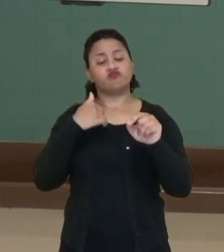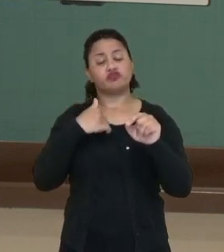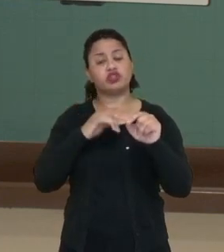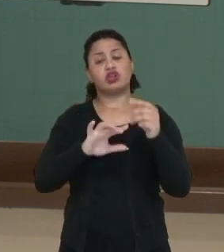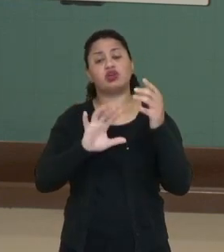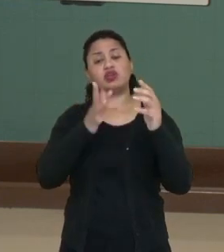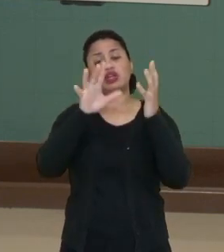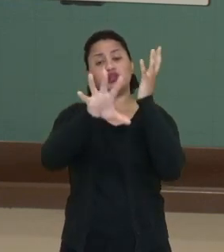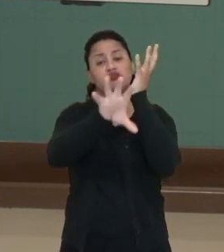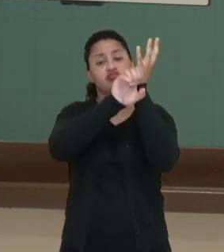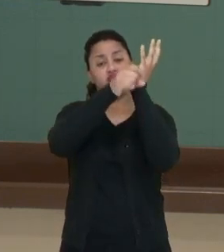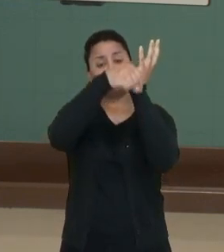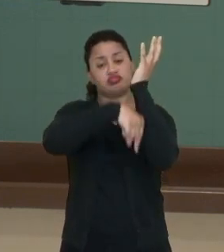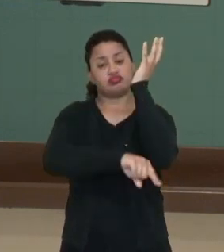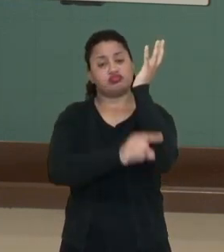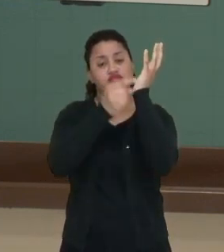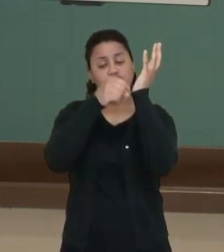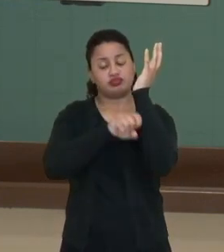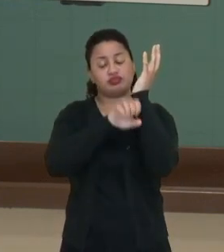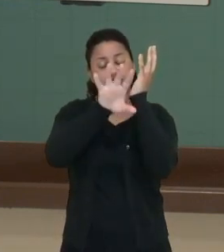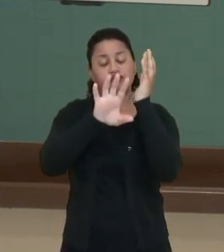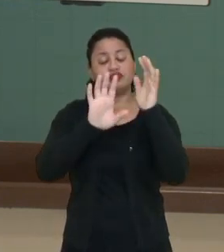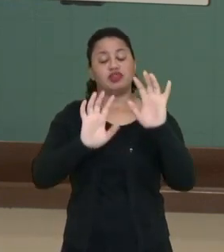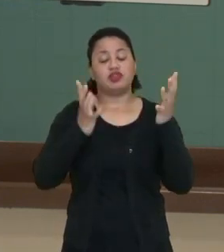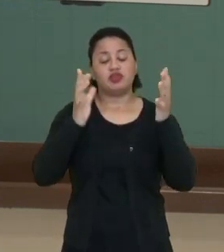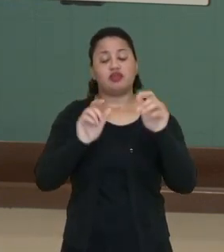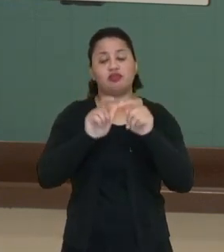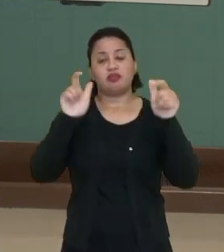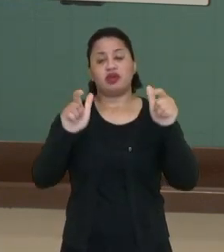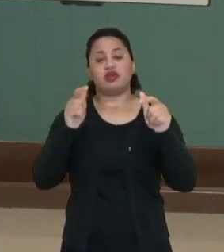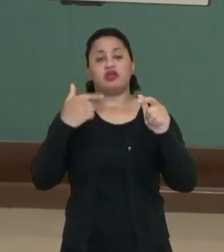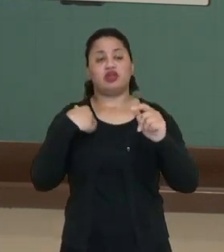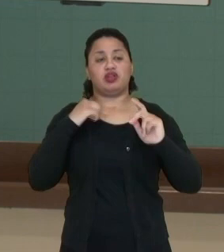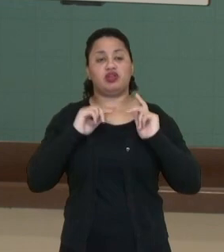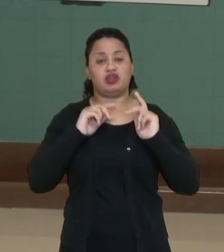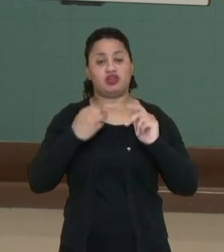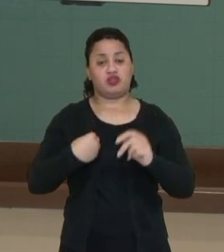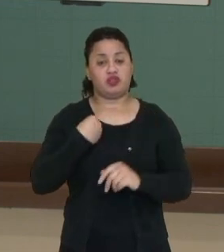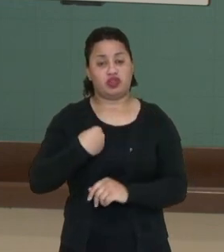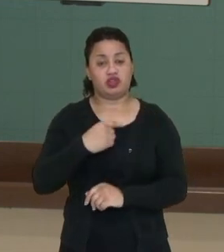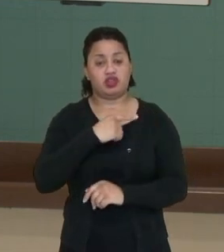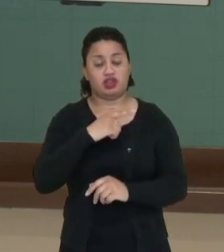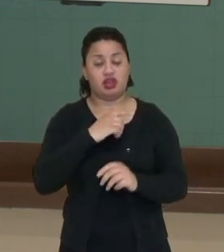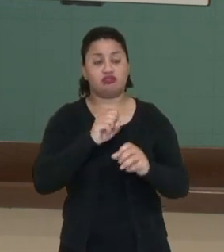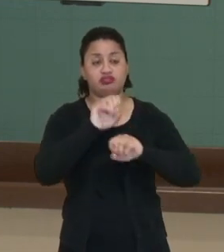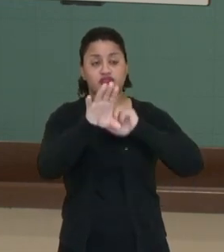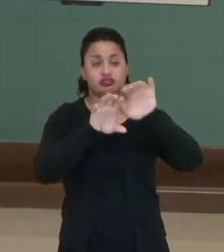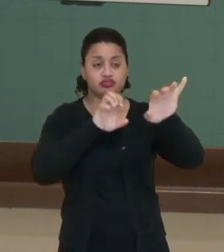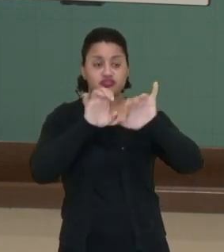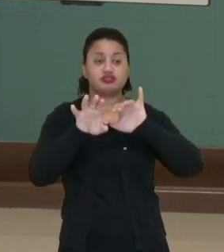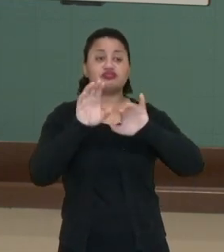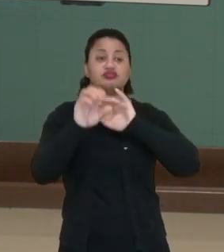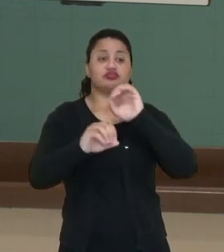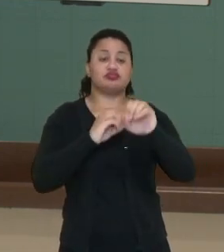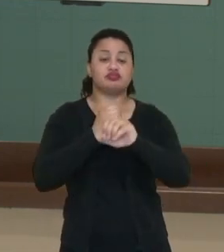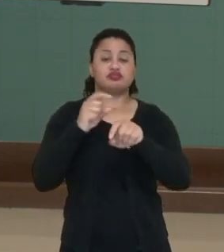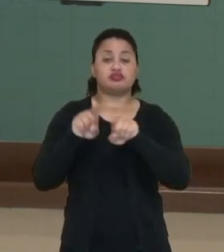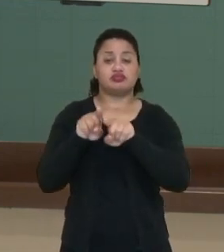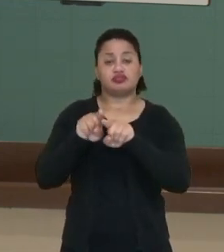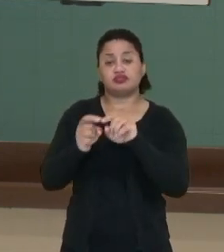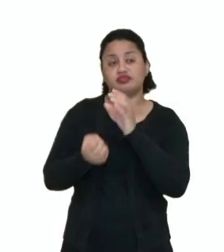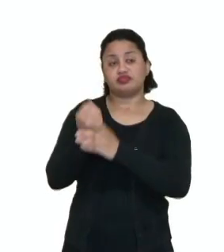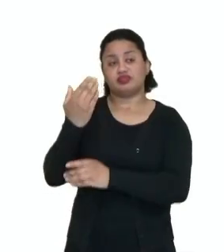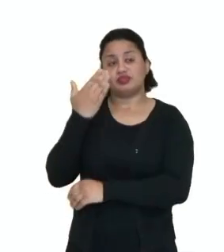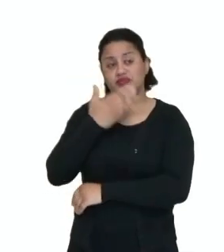liberado o oxigênio para a maioria dos seres vivos e o açúcar, né, que é a forma de energia que todos precisam. Muito